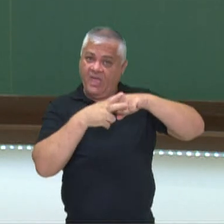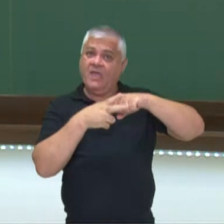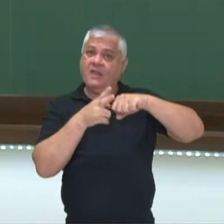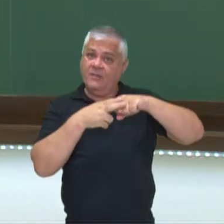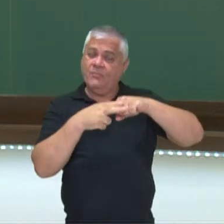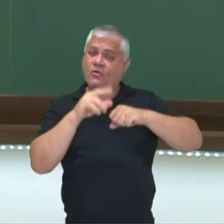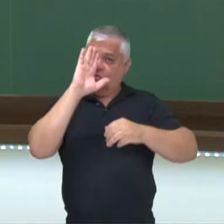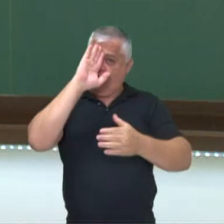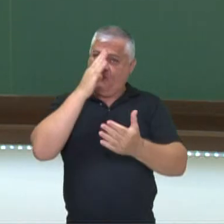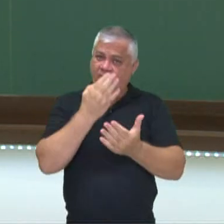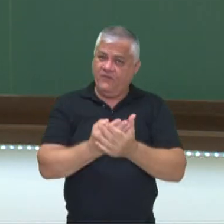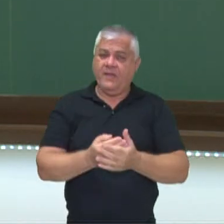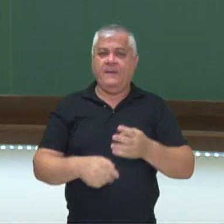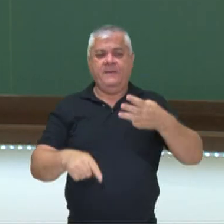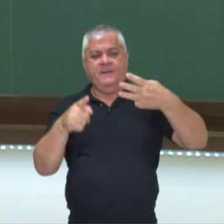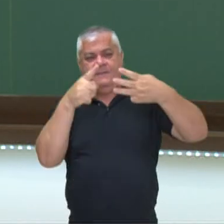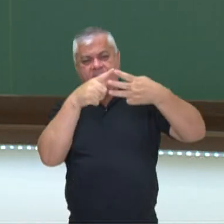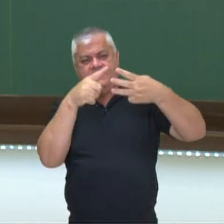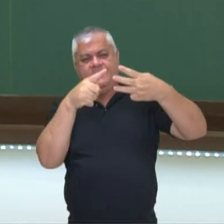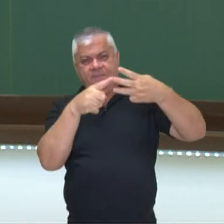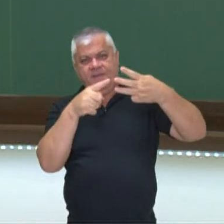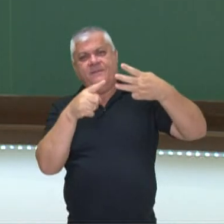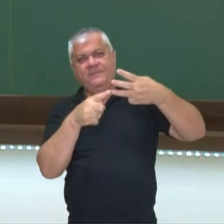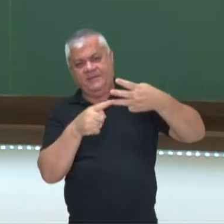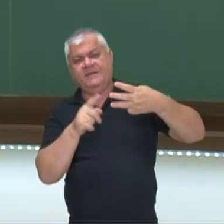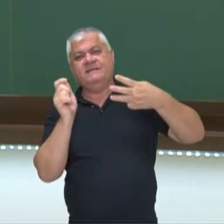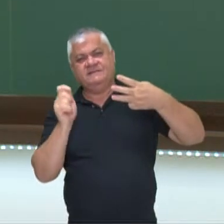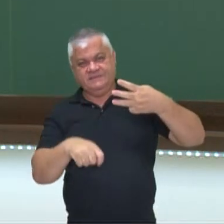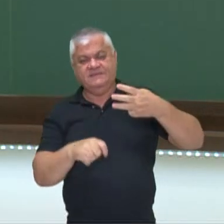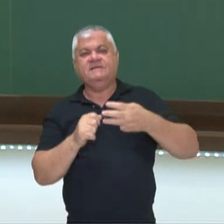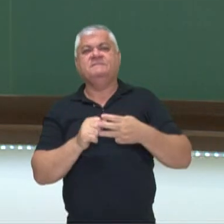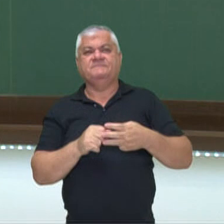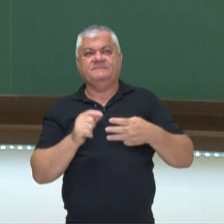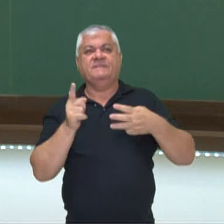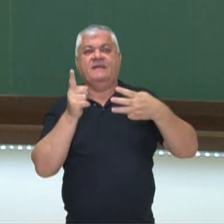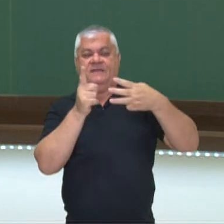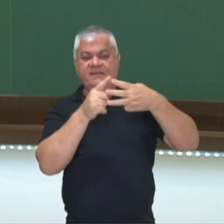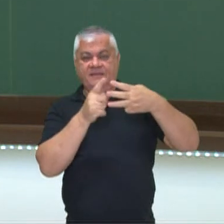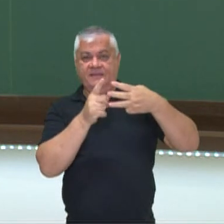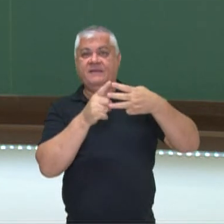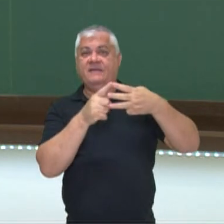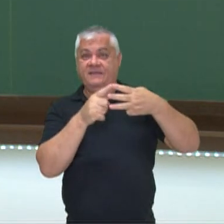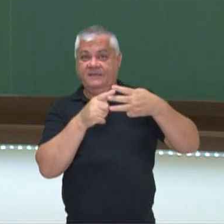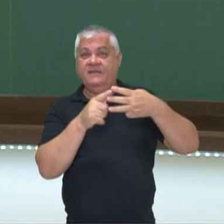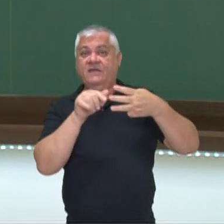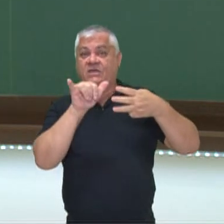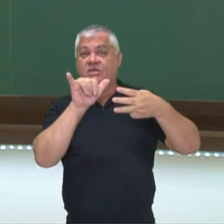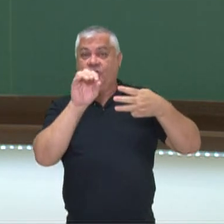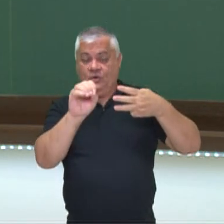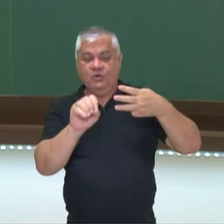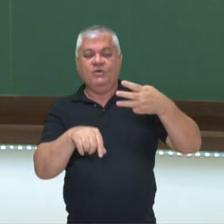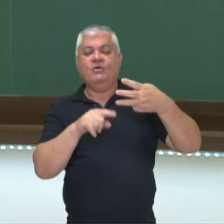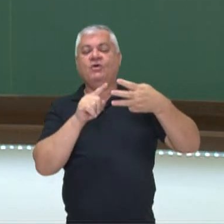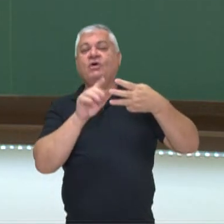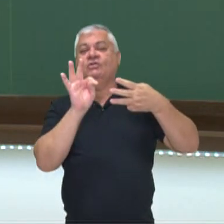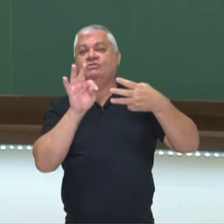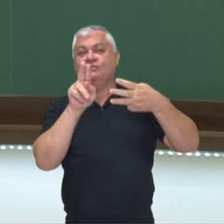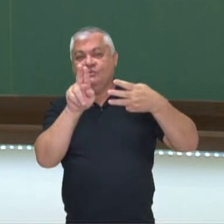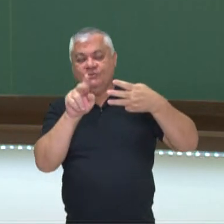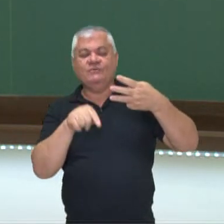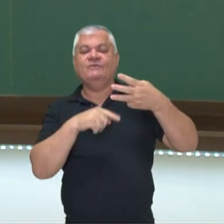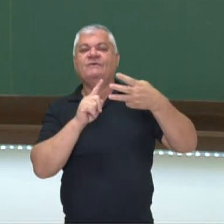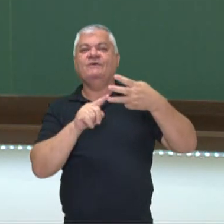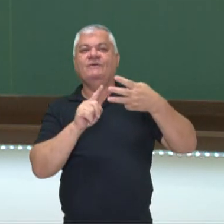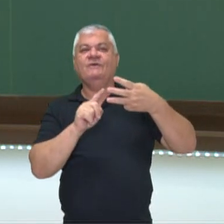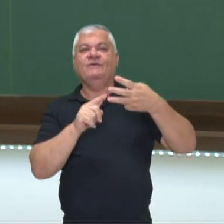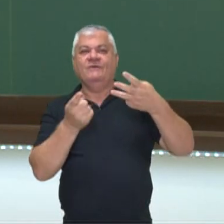com o sujeito. Primeira, segunda e terceira pessoa do singular. Está aqui na primeira vinheta. Primeira, segunda e terceira pessoa do